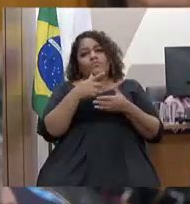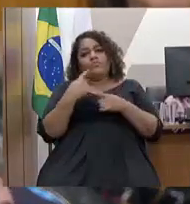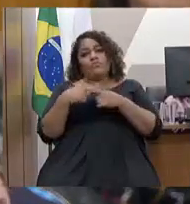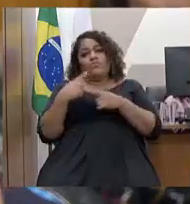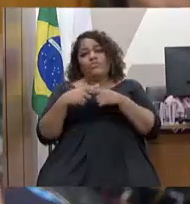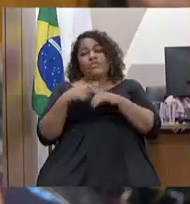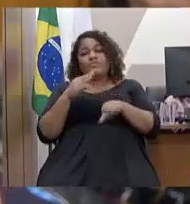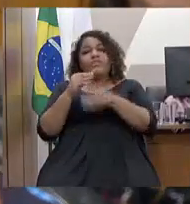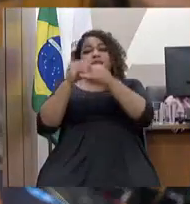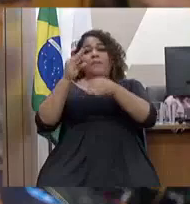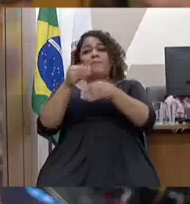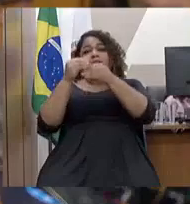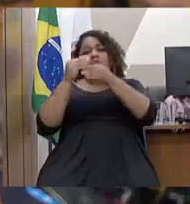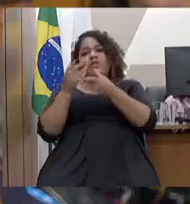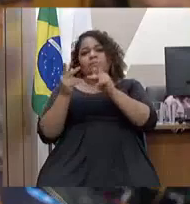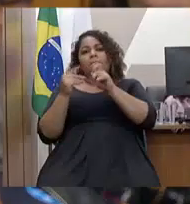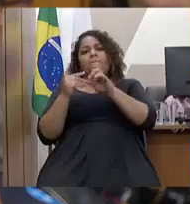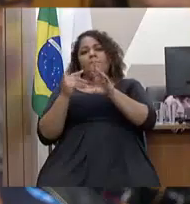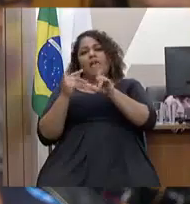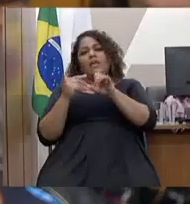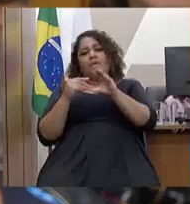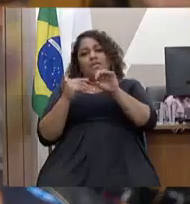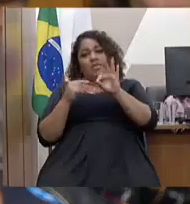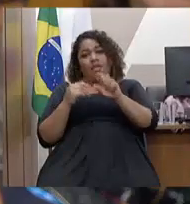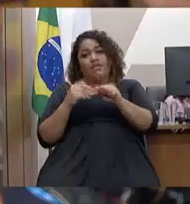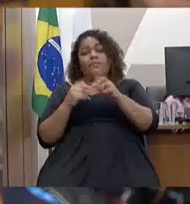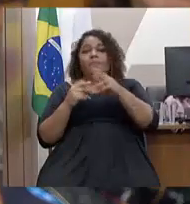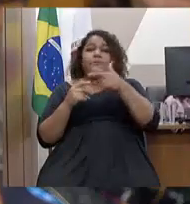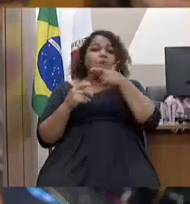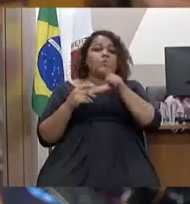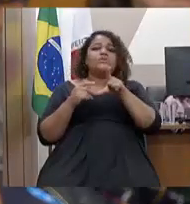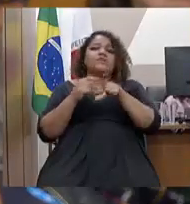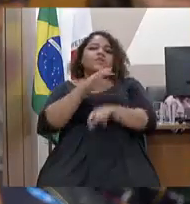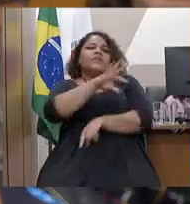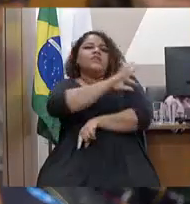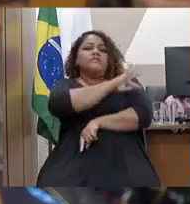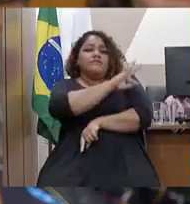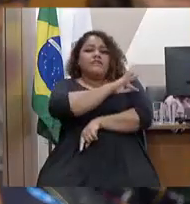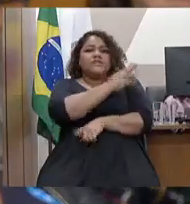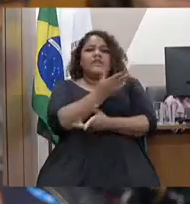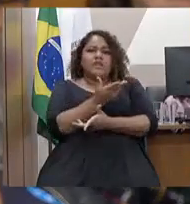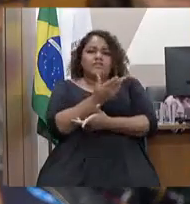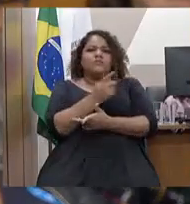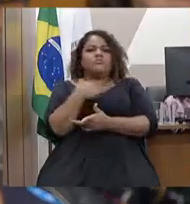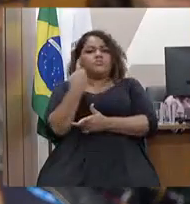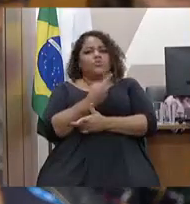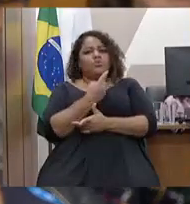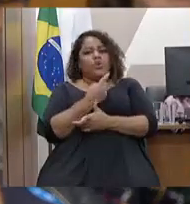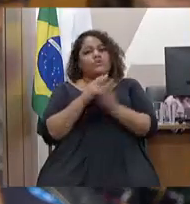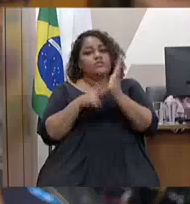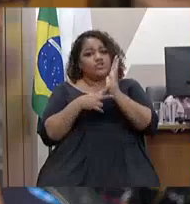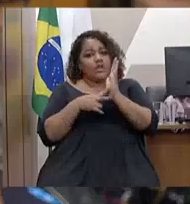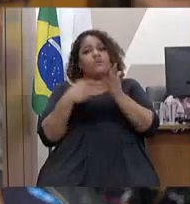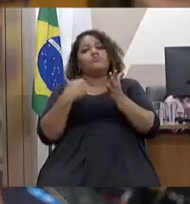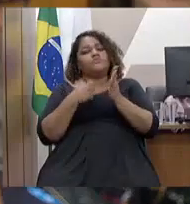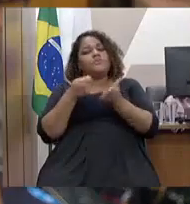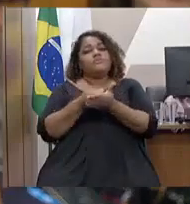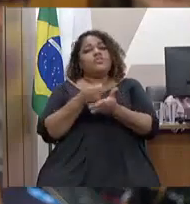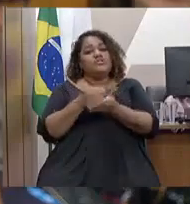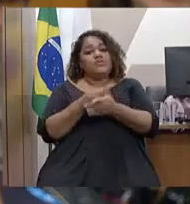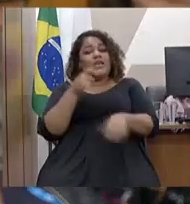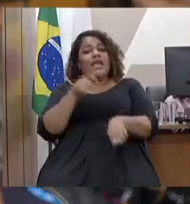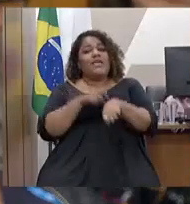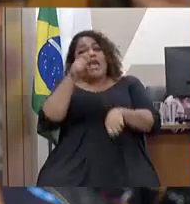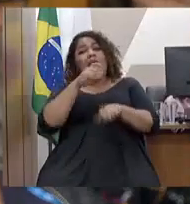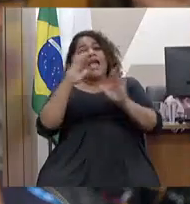fiscalização então assim Acho que seria interessante uma vez que nós do movimento sindical também aqui é cobrar imediatamente do governo Lula